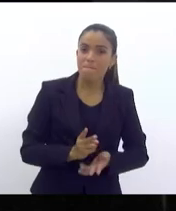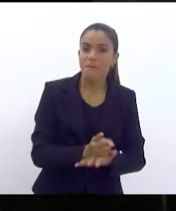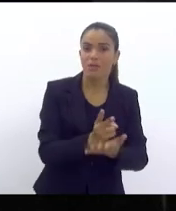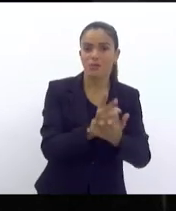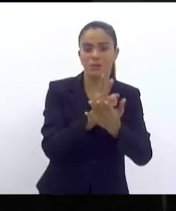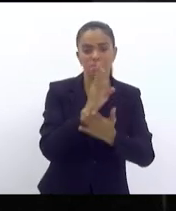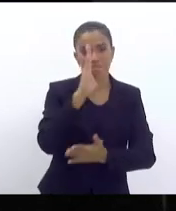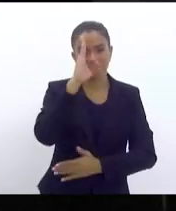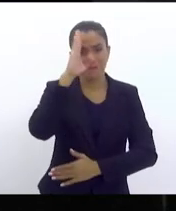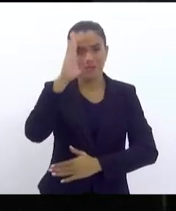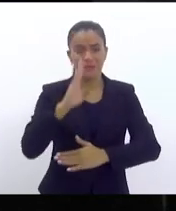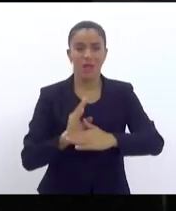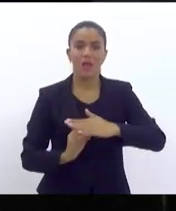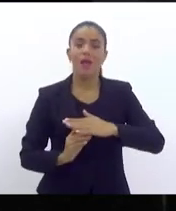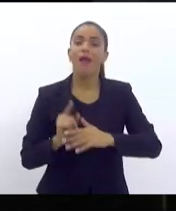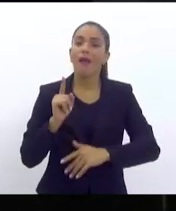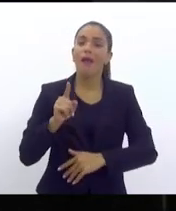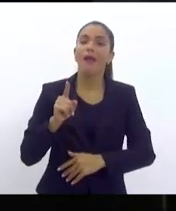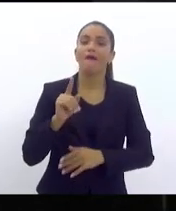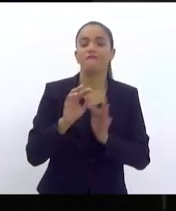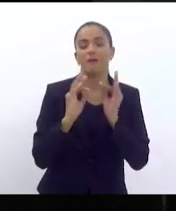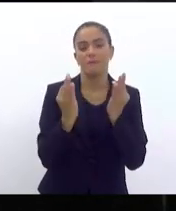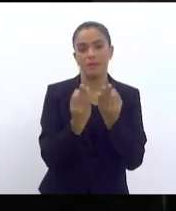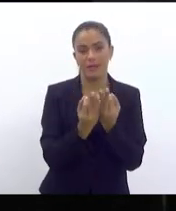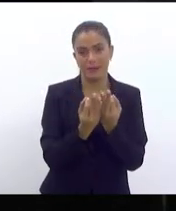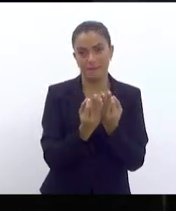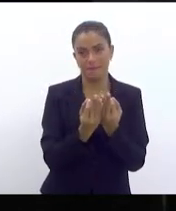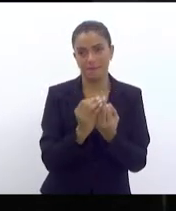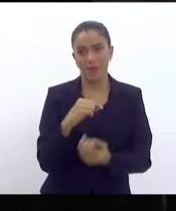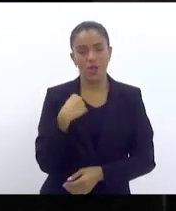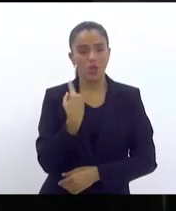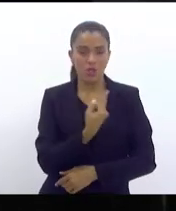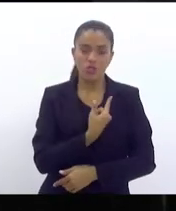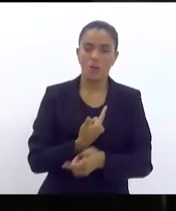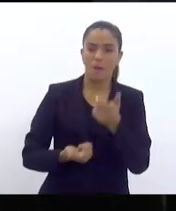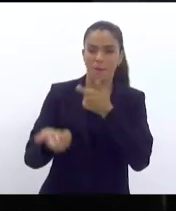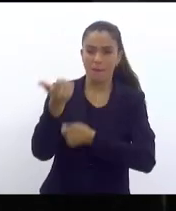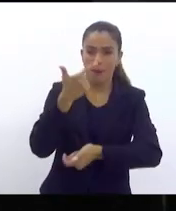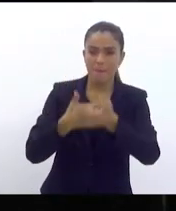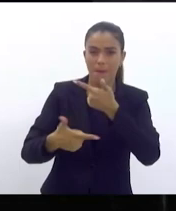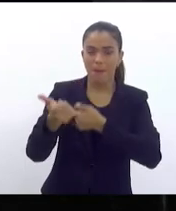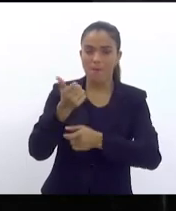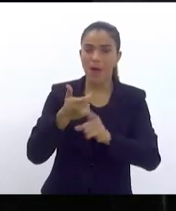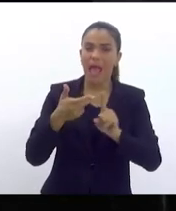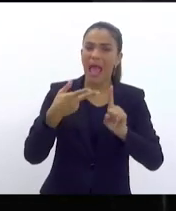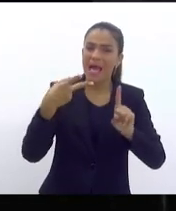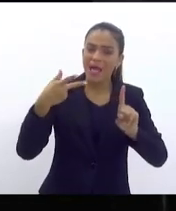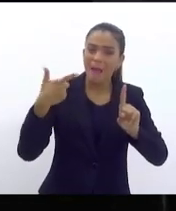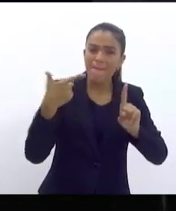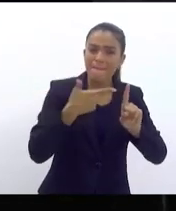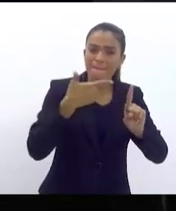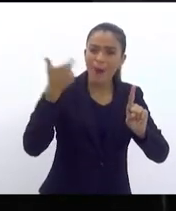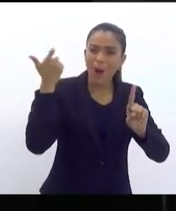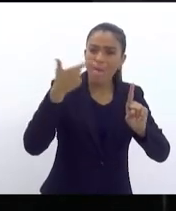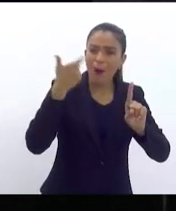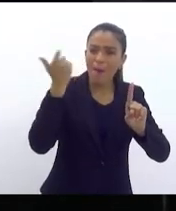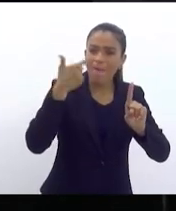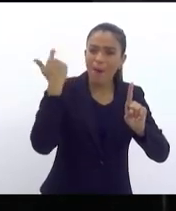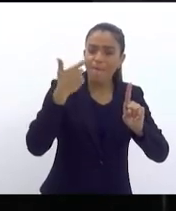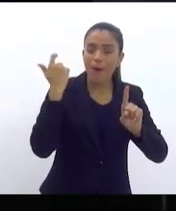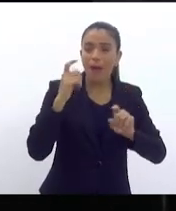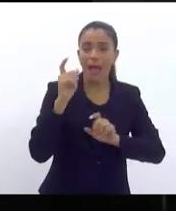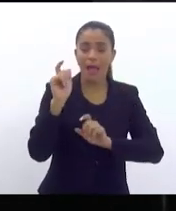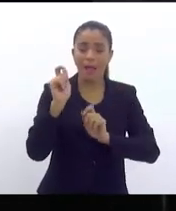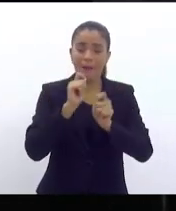principal da nossa sociedade que é a família nós somos atacados são ataques diários não só por parte da Imprensa